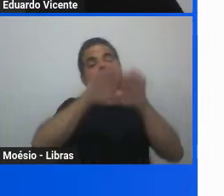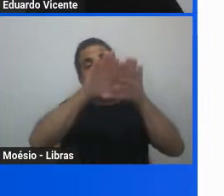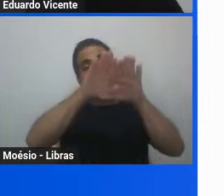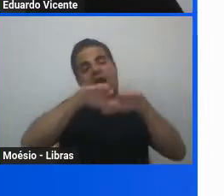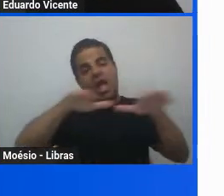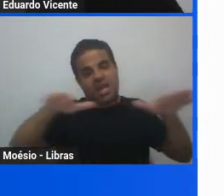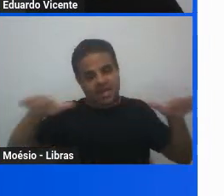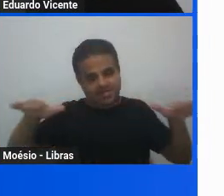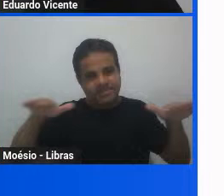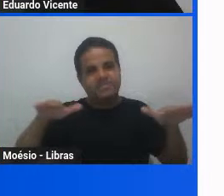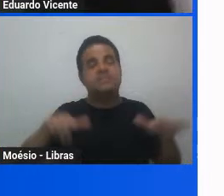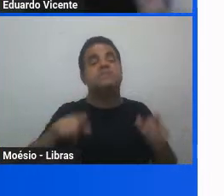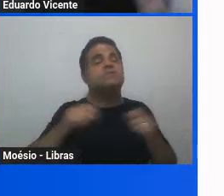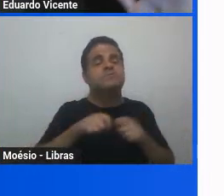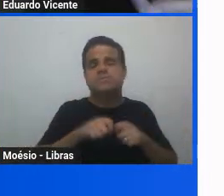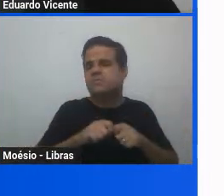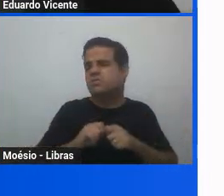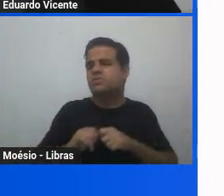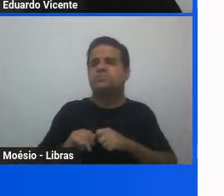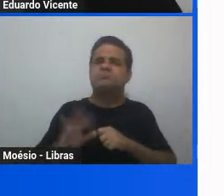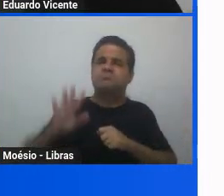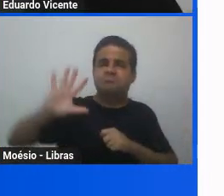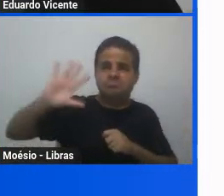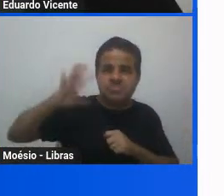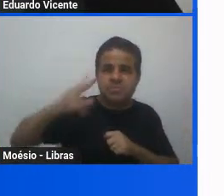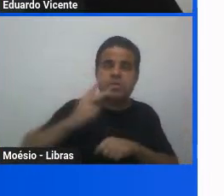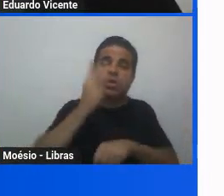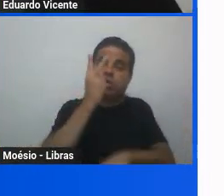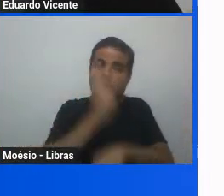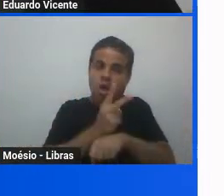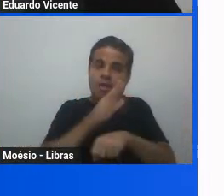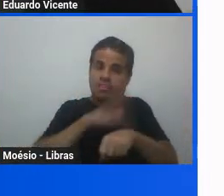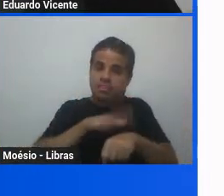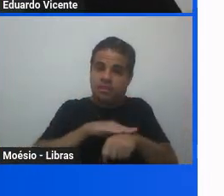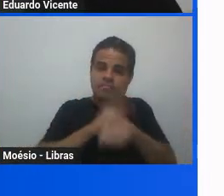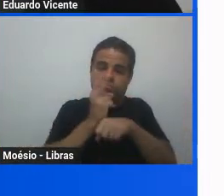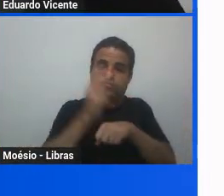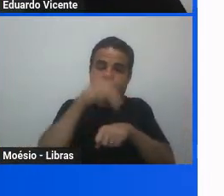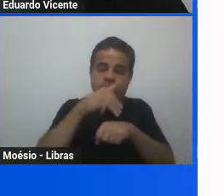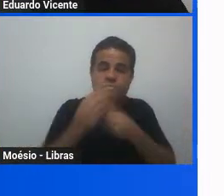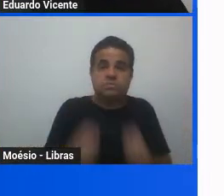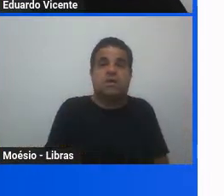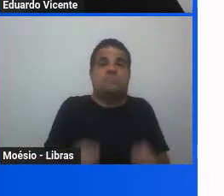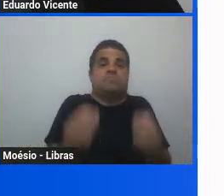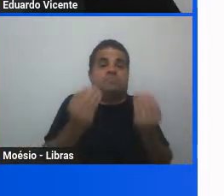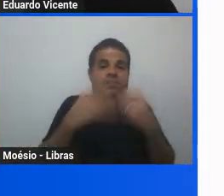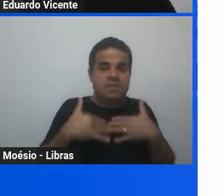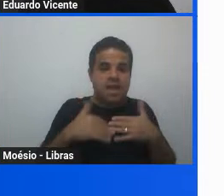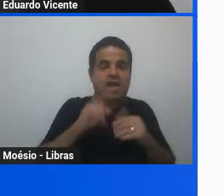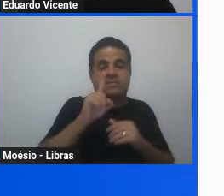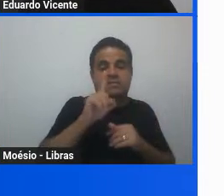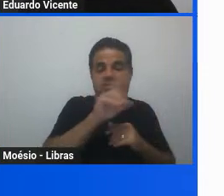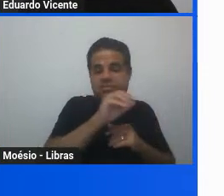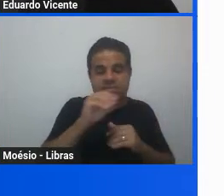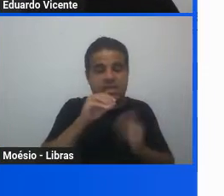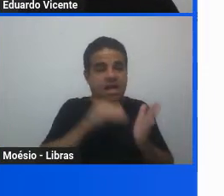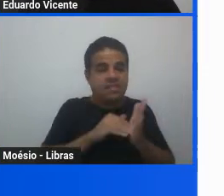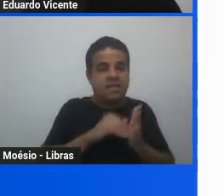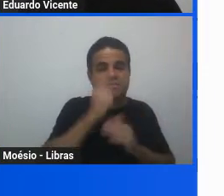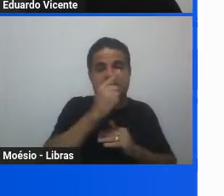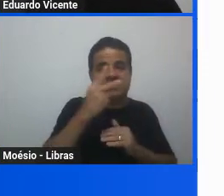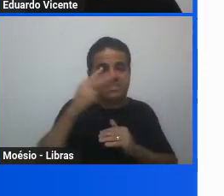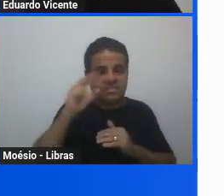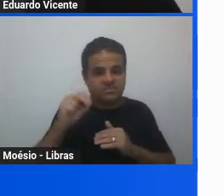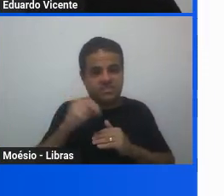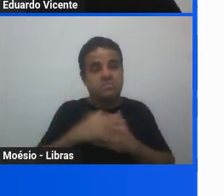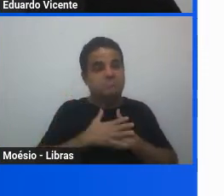Vou realizar em torno de 2 minutos, que vai me dar de 100 a 120 compressões, no ritmo